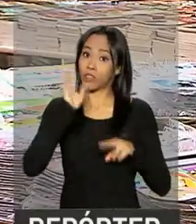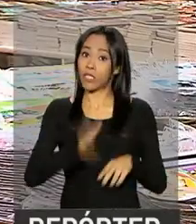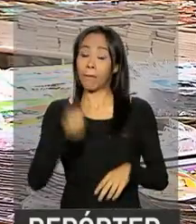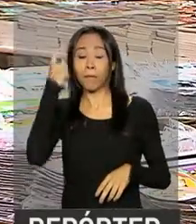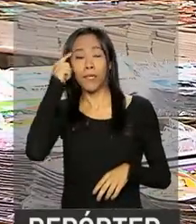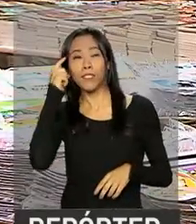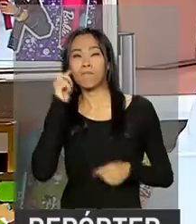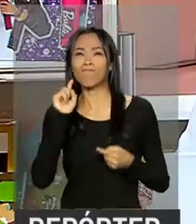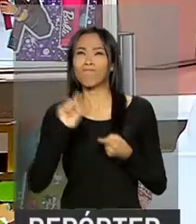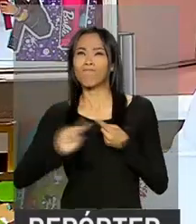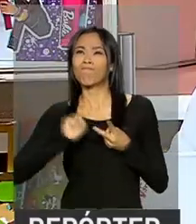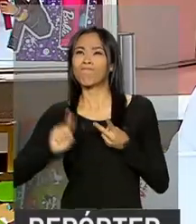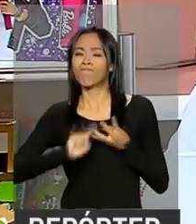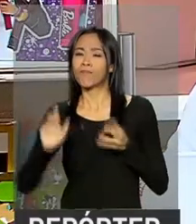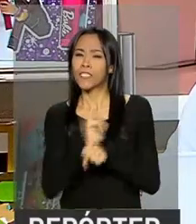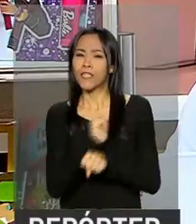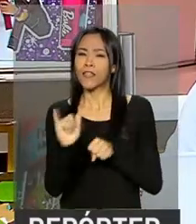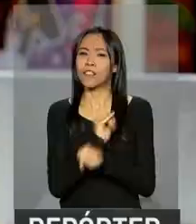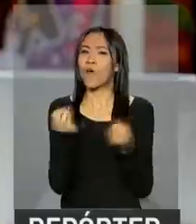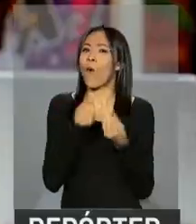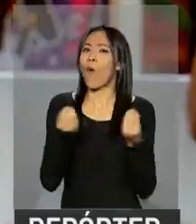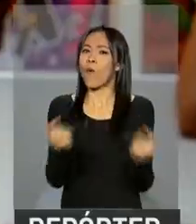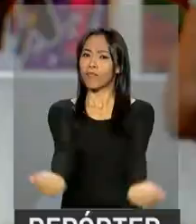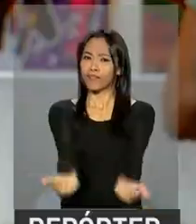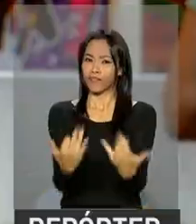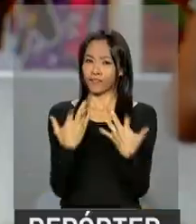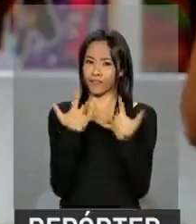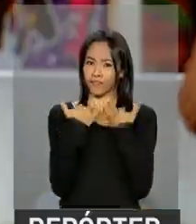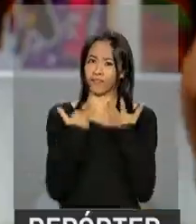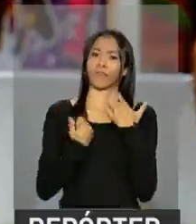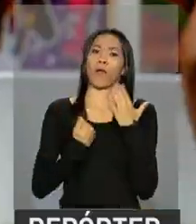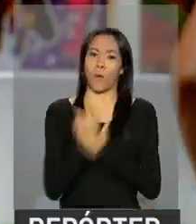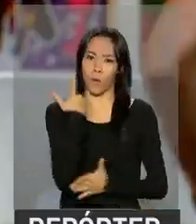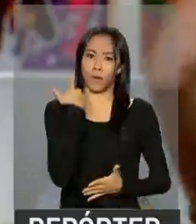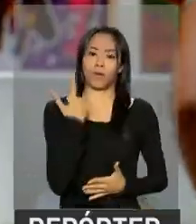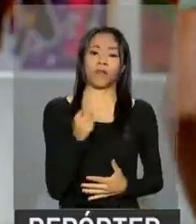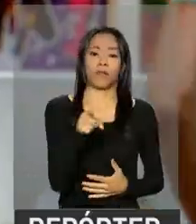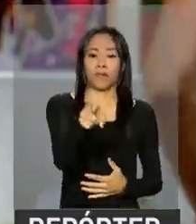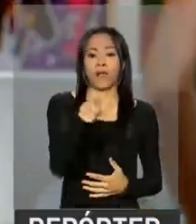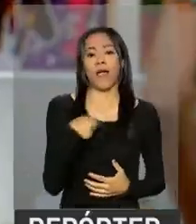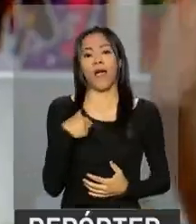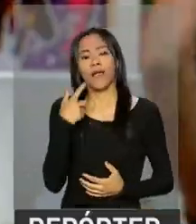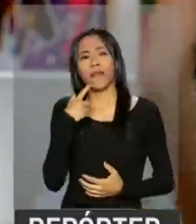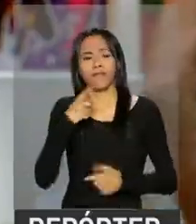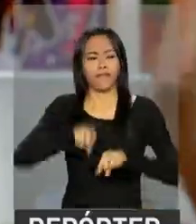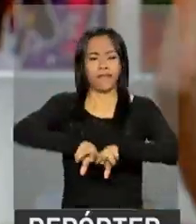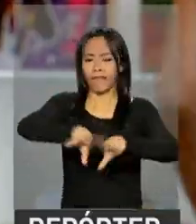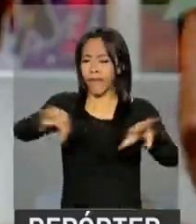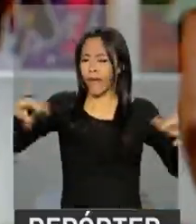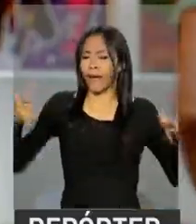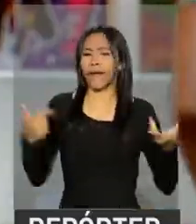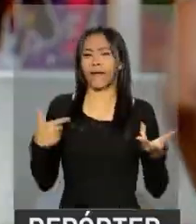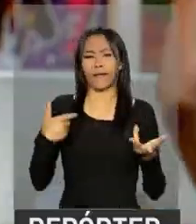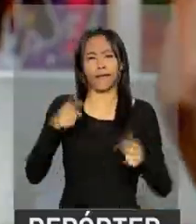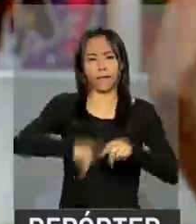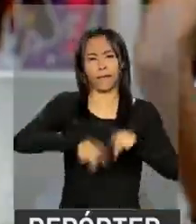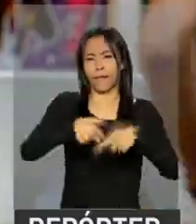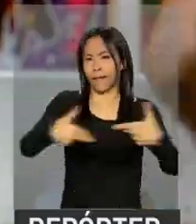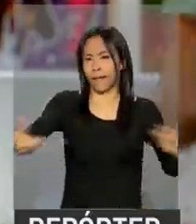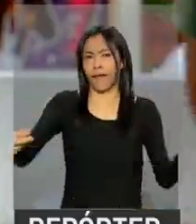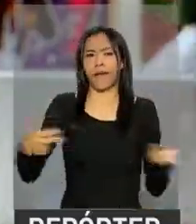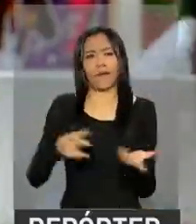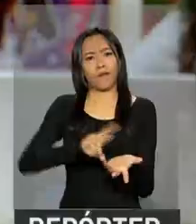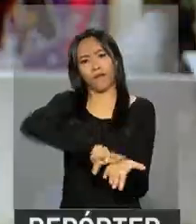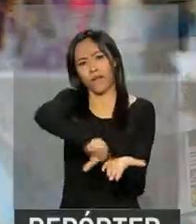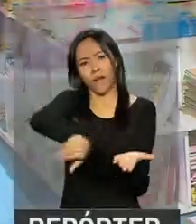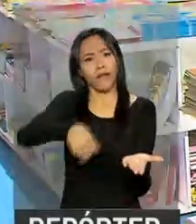várias estratégias para atrair o consumidor a gente procura sempre levar acessibilidade com os preços com as variedades com o material que a gente vende